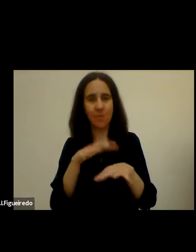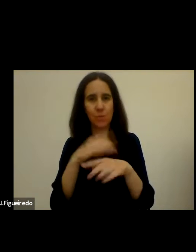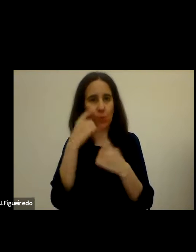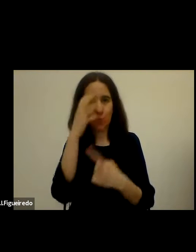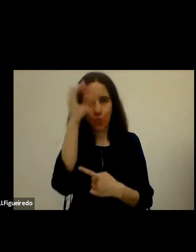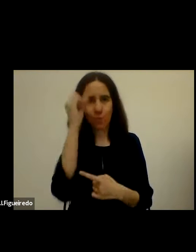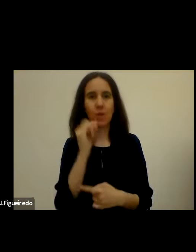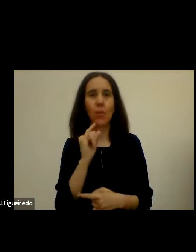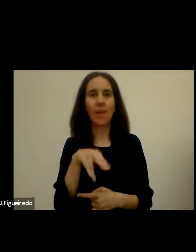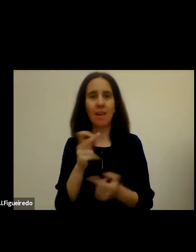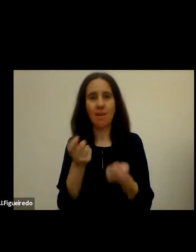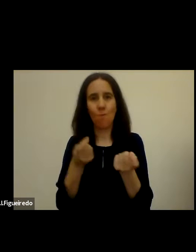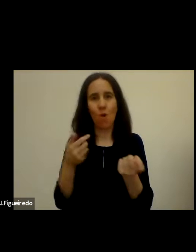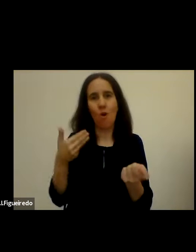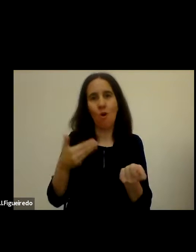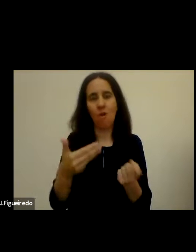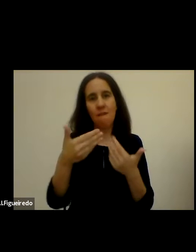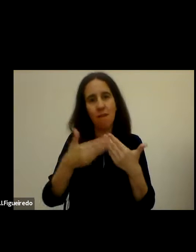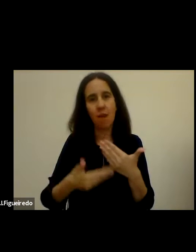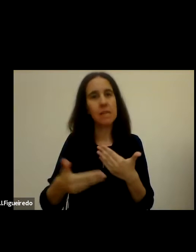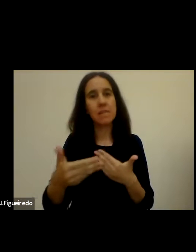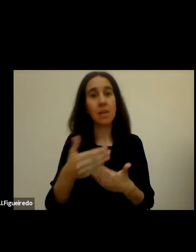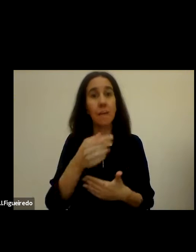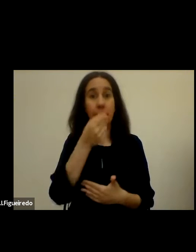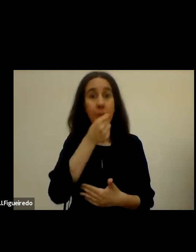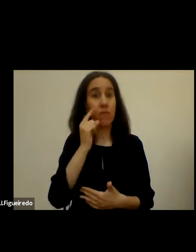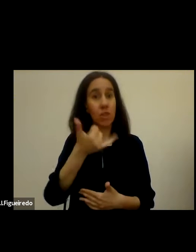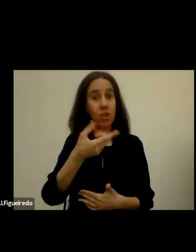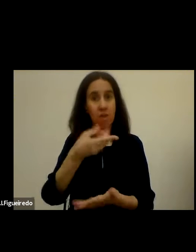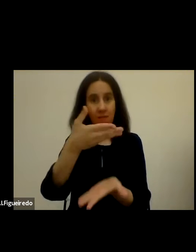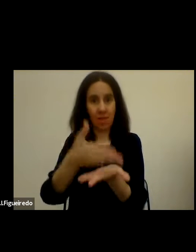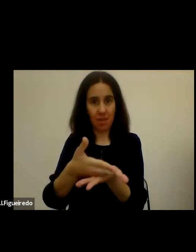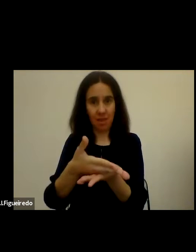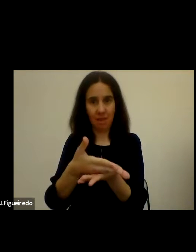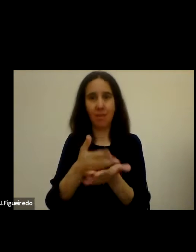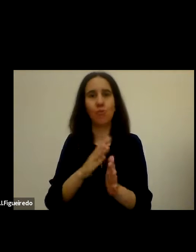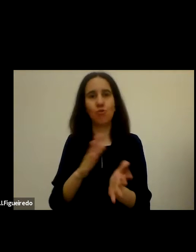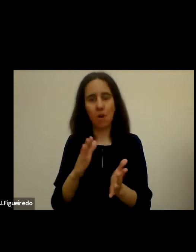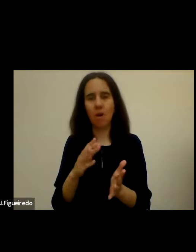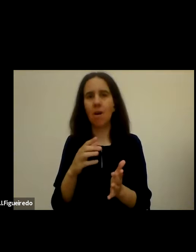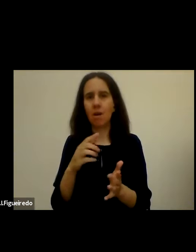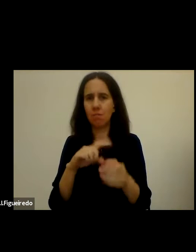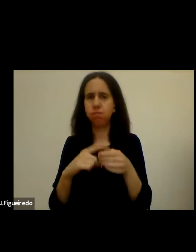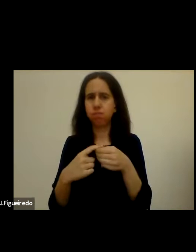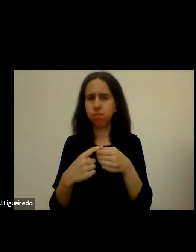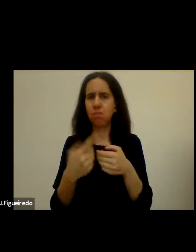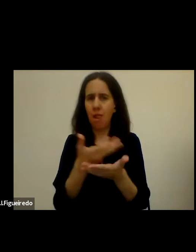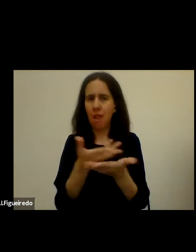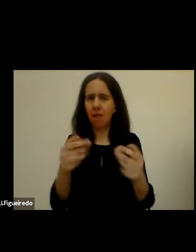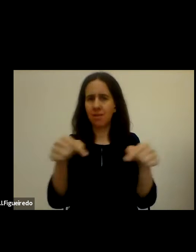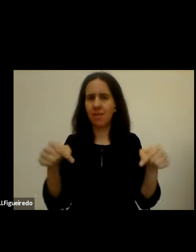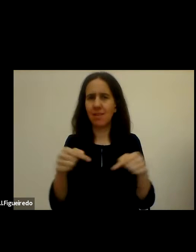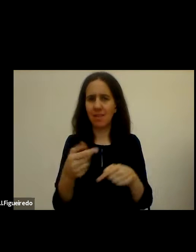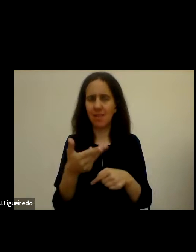a realizar e que vai decorrer até ao dia 29 de maio. Já temos muita gente a entrar na sala